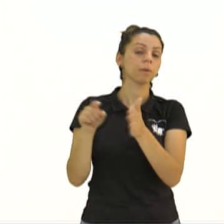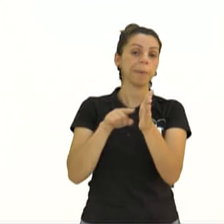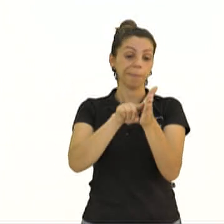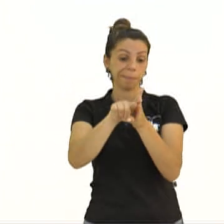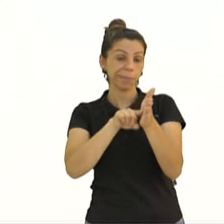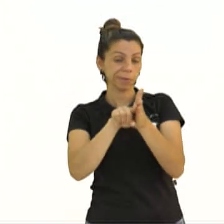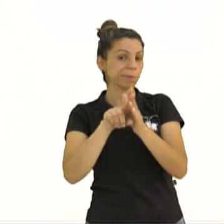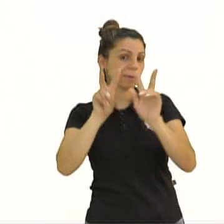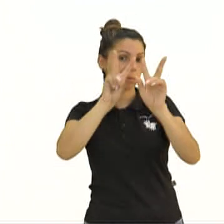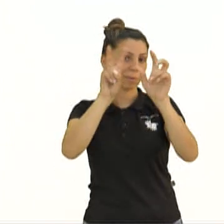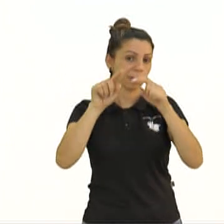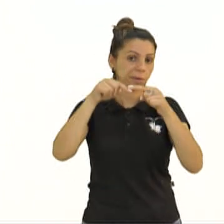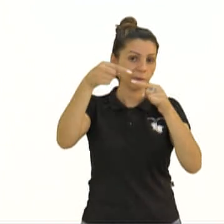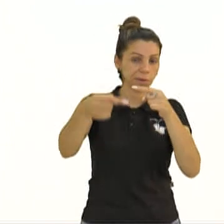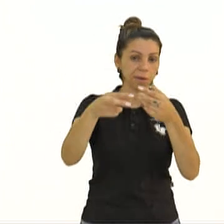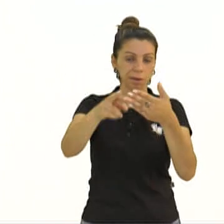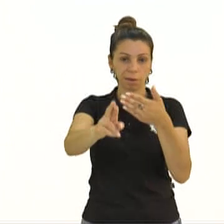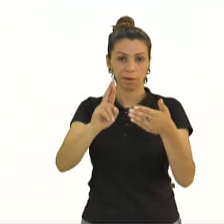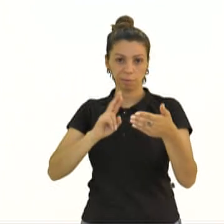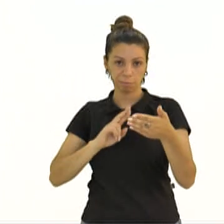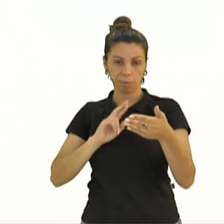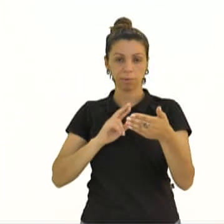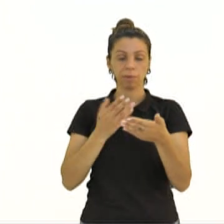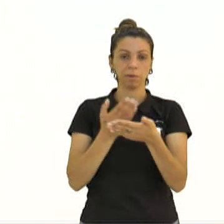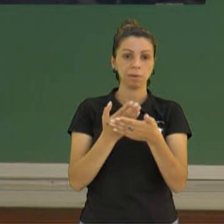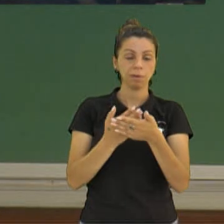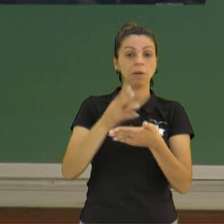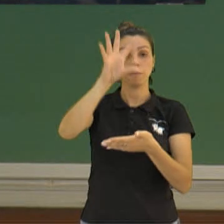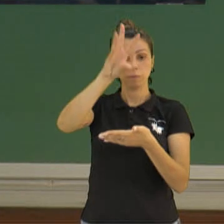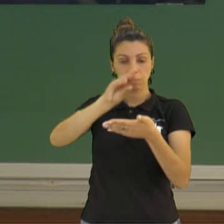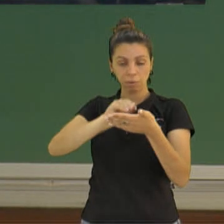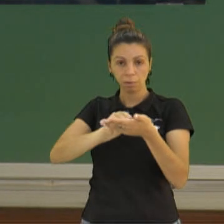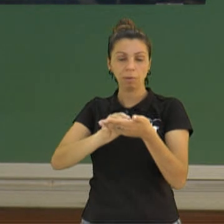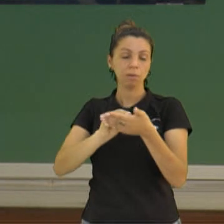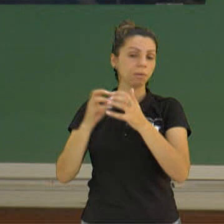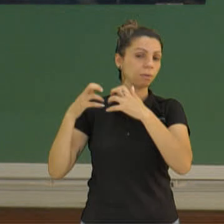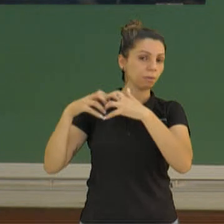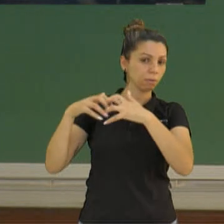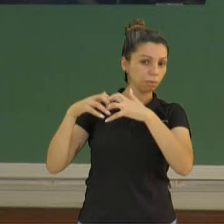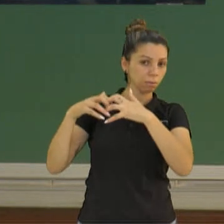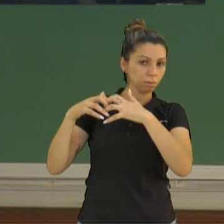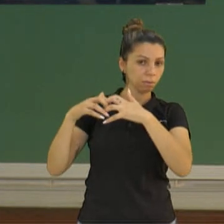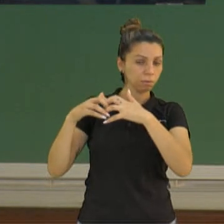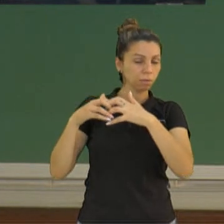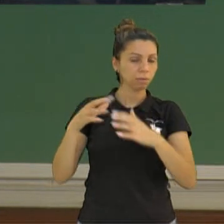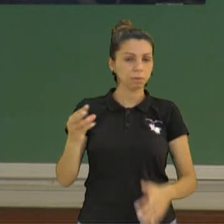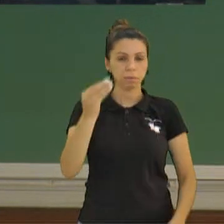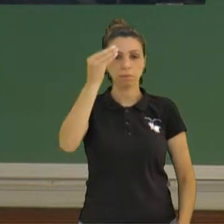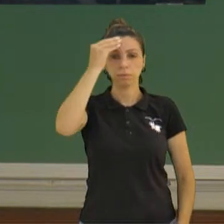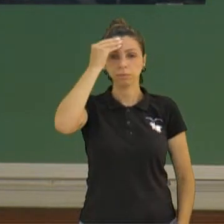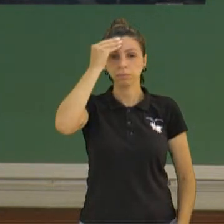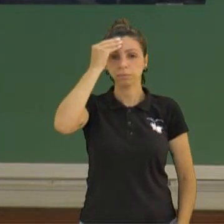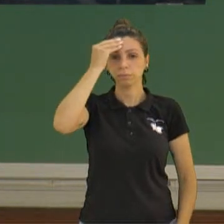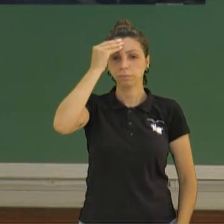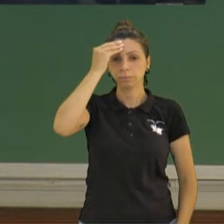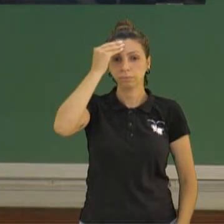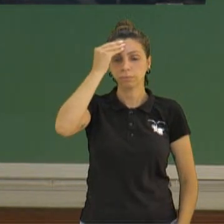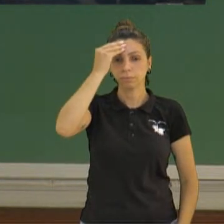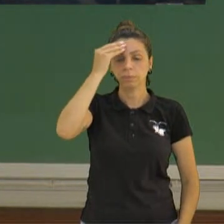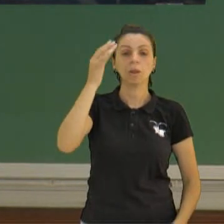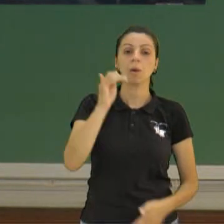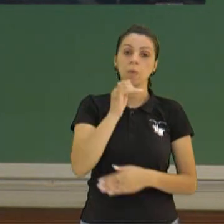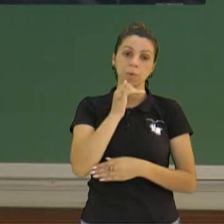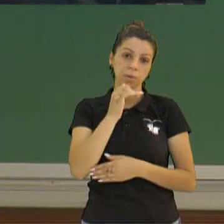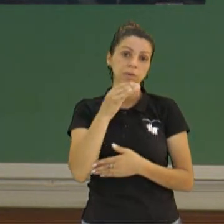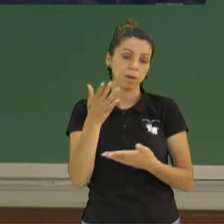sobre o assunto e traga a resposta na próxima aula. Vou te dar um tempinho para você anotar e pensar sobre o assunto. Lembrar de memória os exemplos que